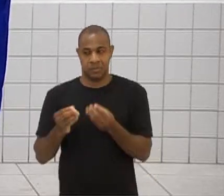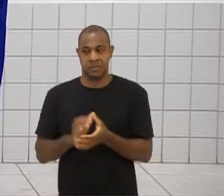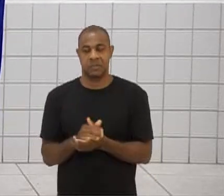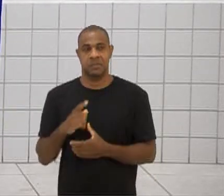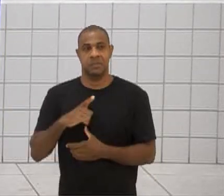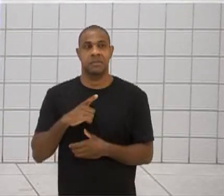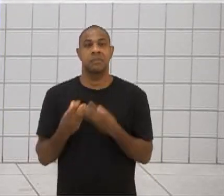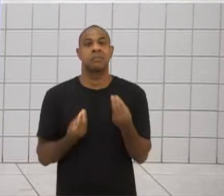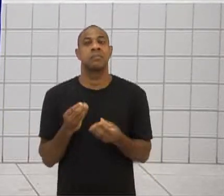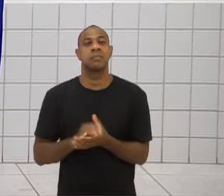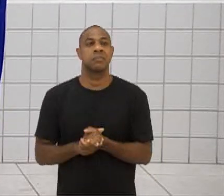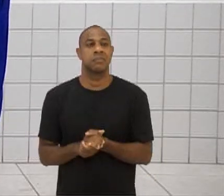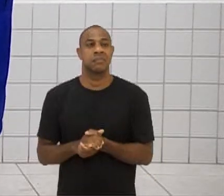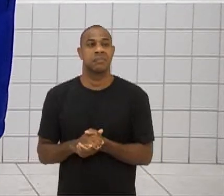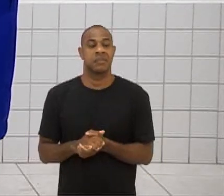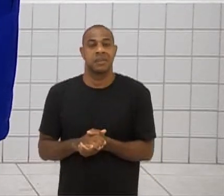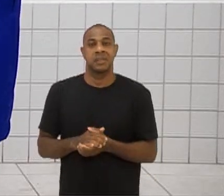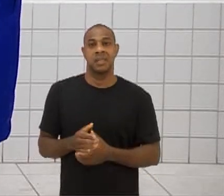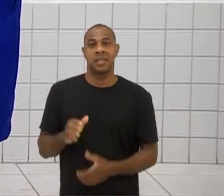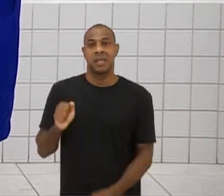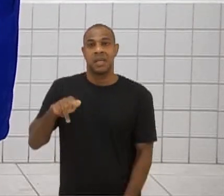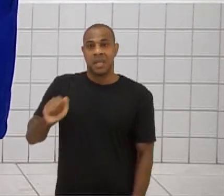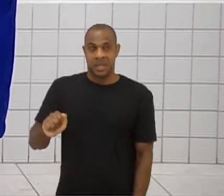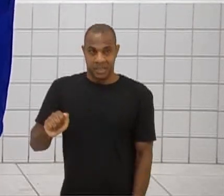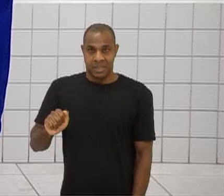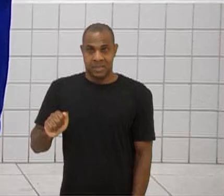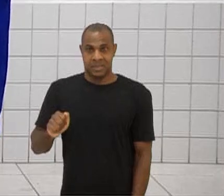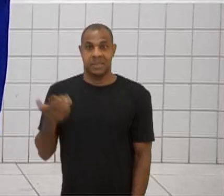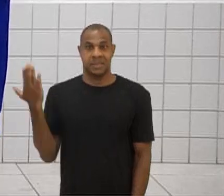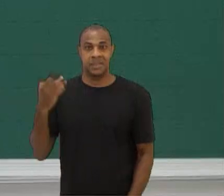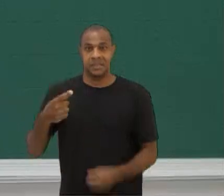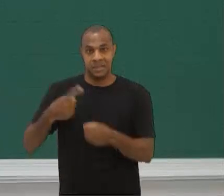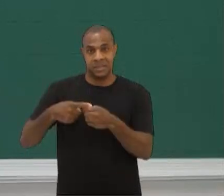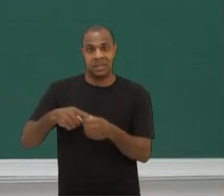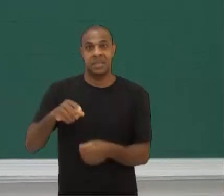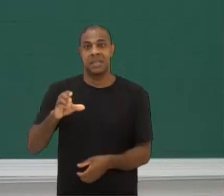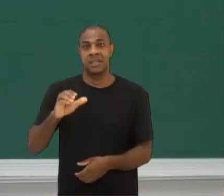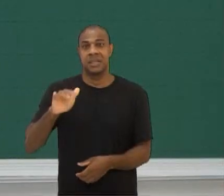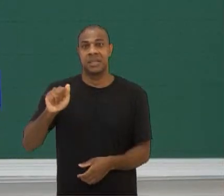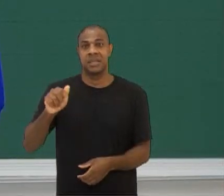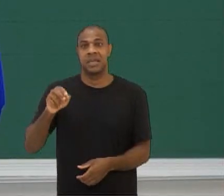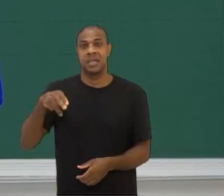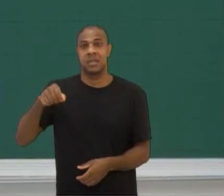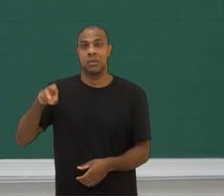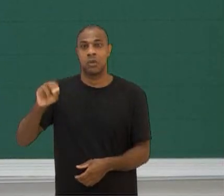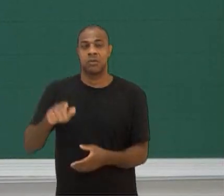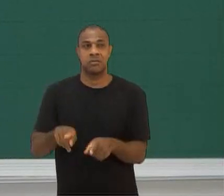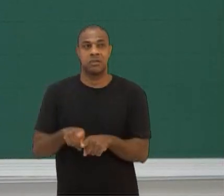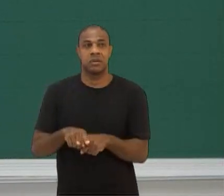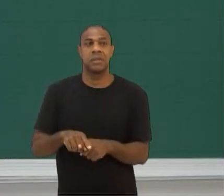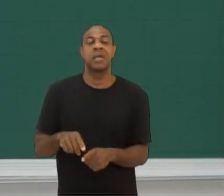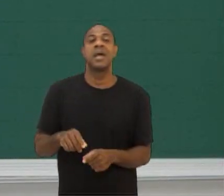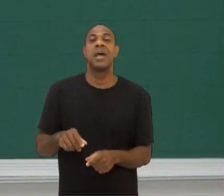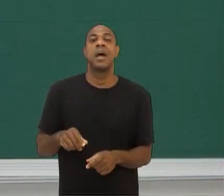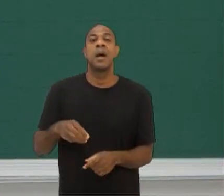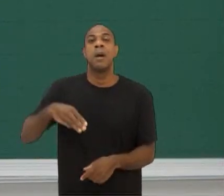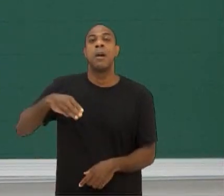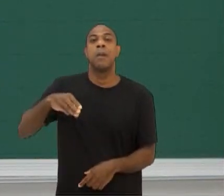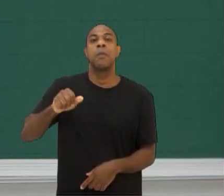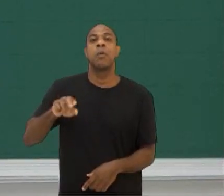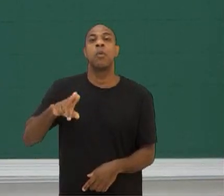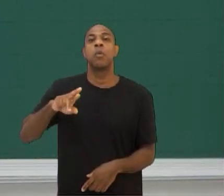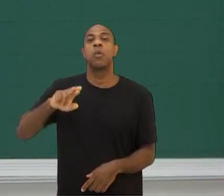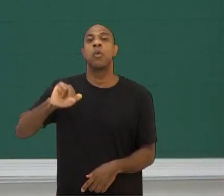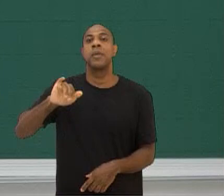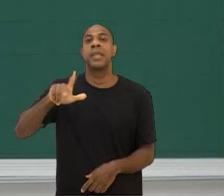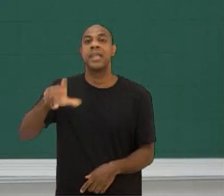Júlia Simeone do Colégio José Guimarães de Cianorte, a galerinha aí do Norte está em peso também. O Murilo de Realeza, ele queria dar um